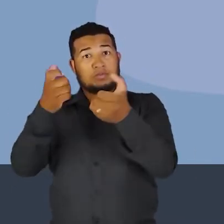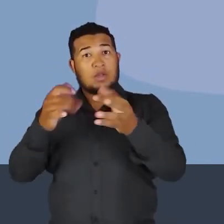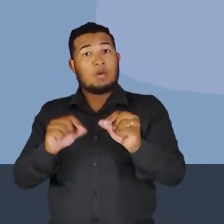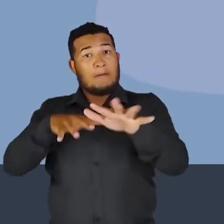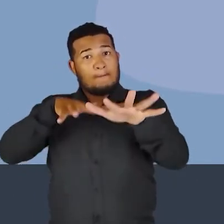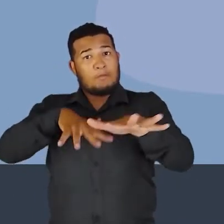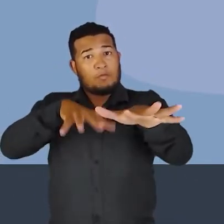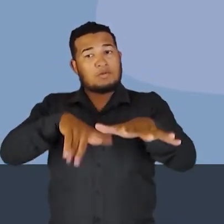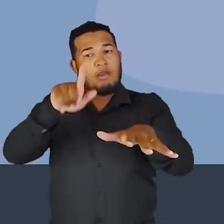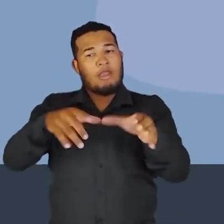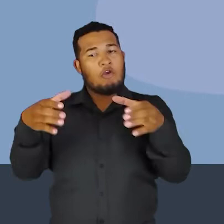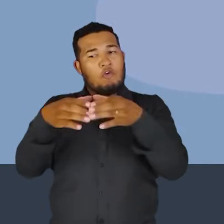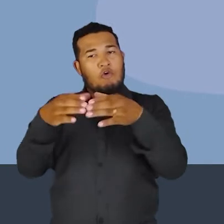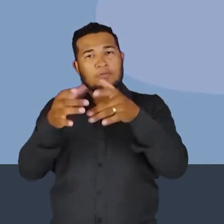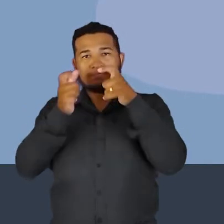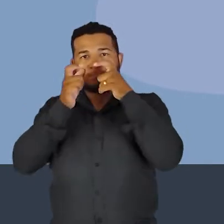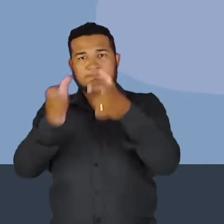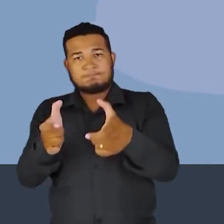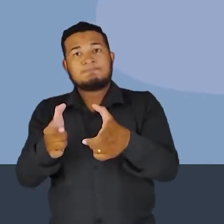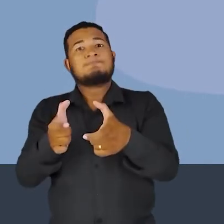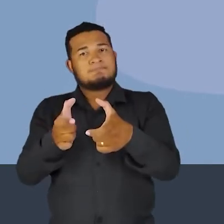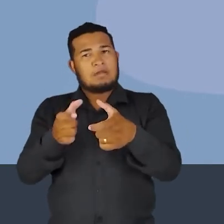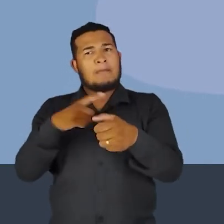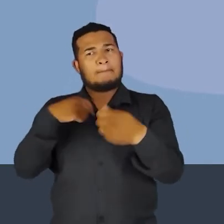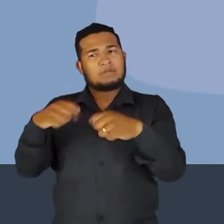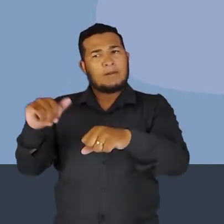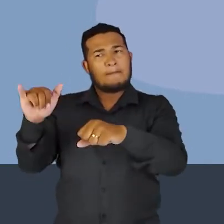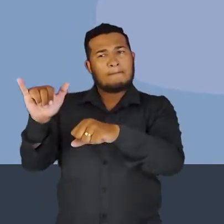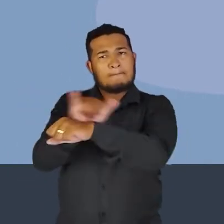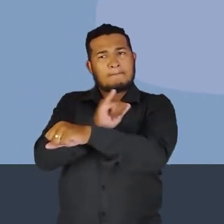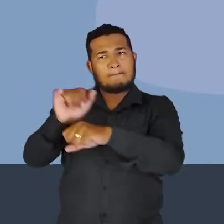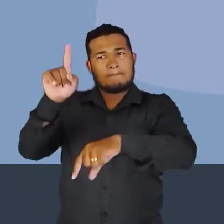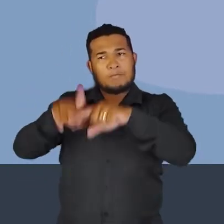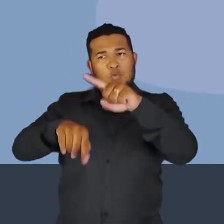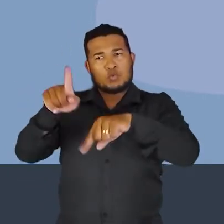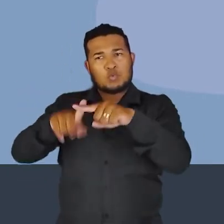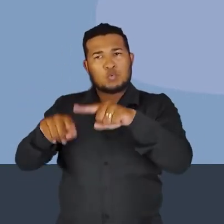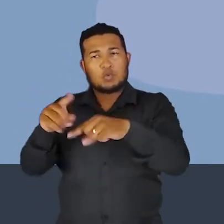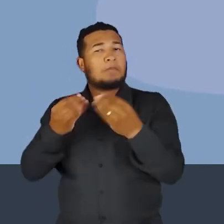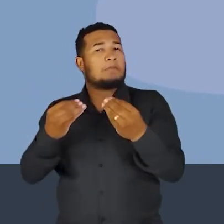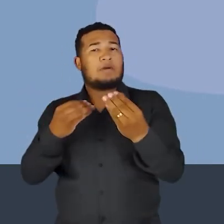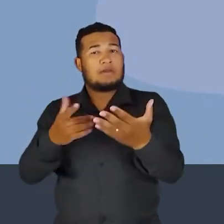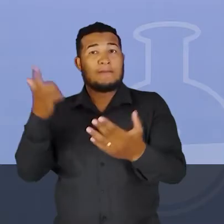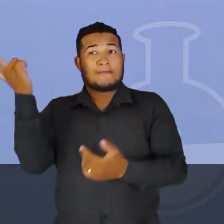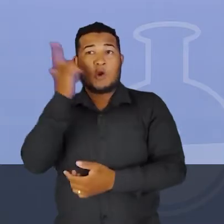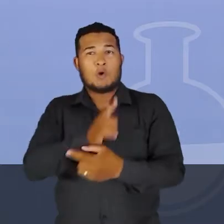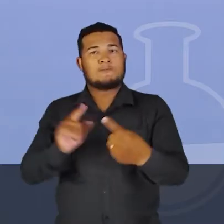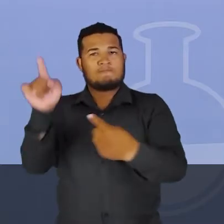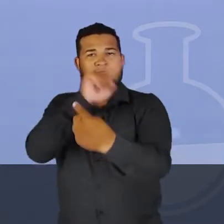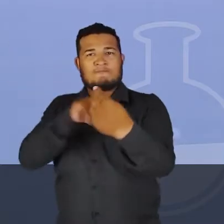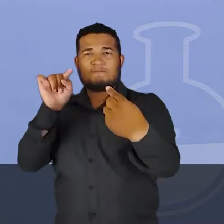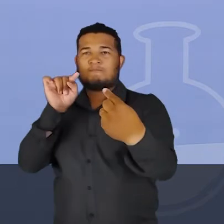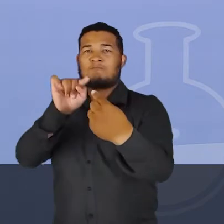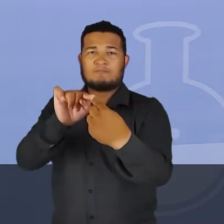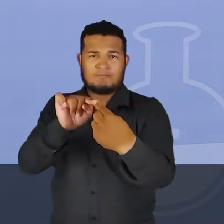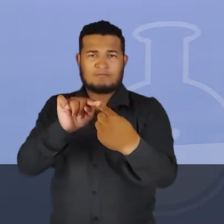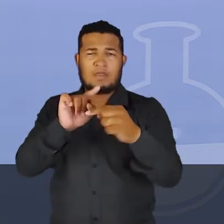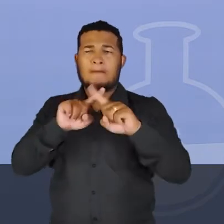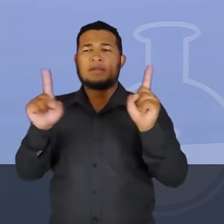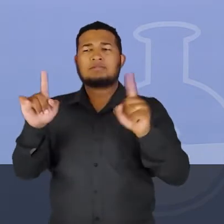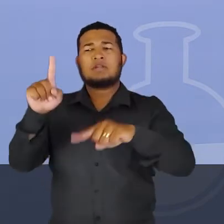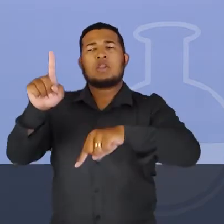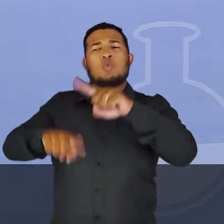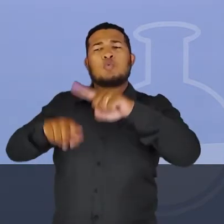são grupos de interesses que mobilizam recursos para atingir os seus objetivos. Então, ele vai falar que recursos